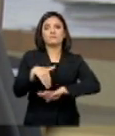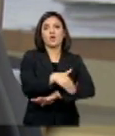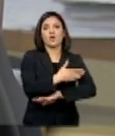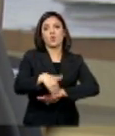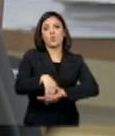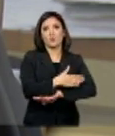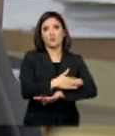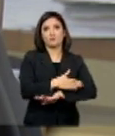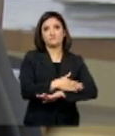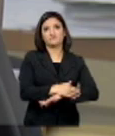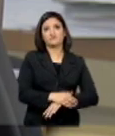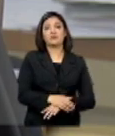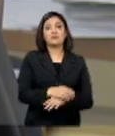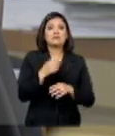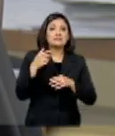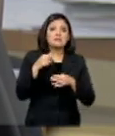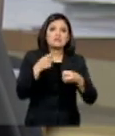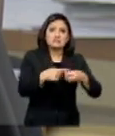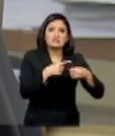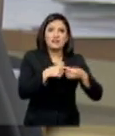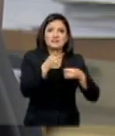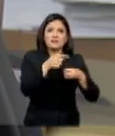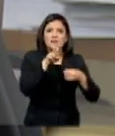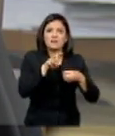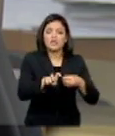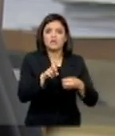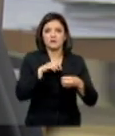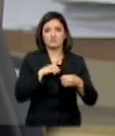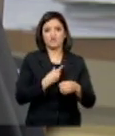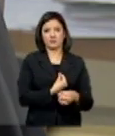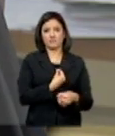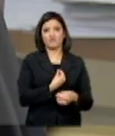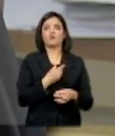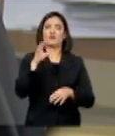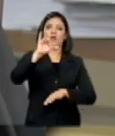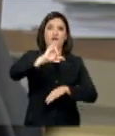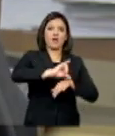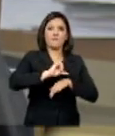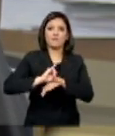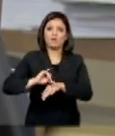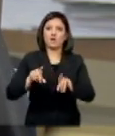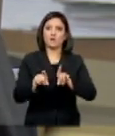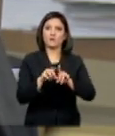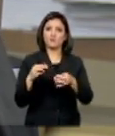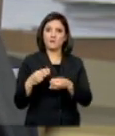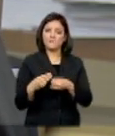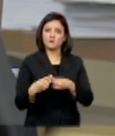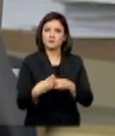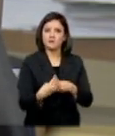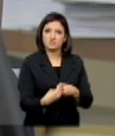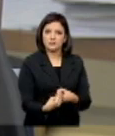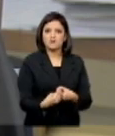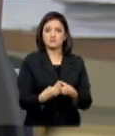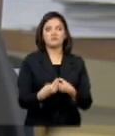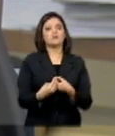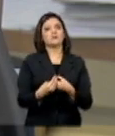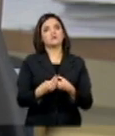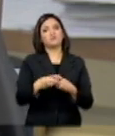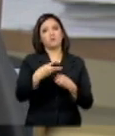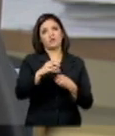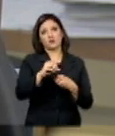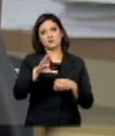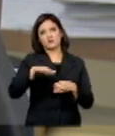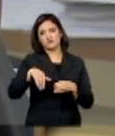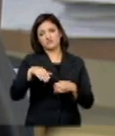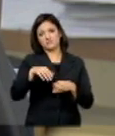cidades do país abrangendo capitais e municípios com mais de 300 mil habitantes considerando que um dos